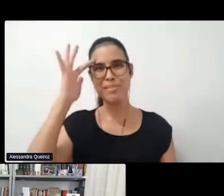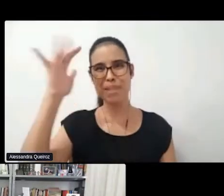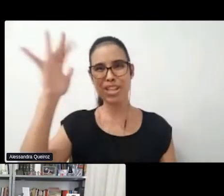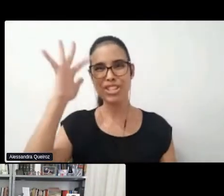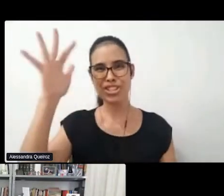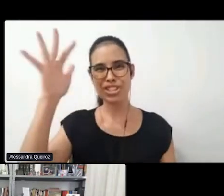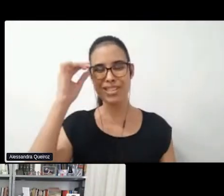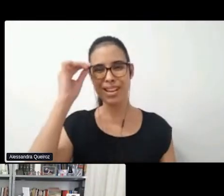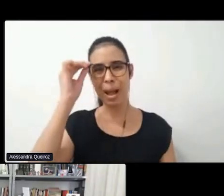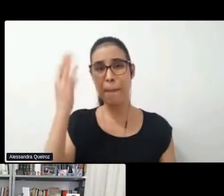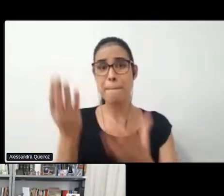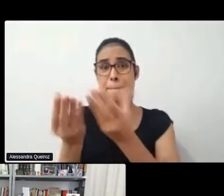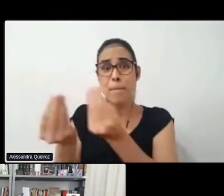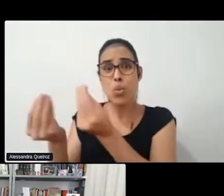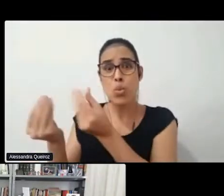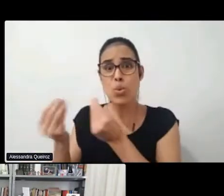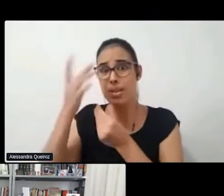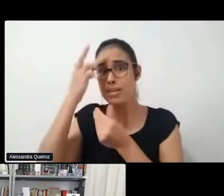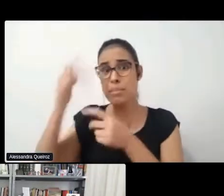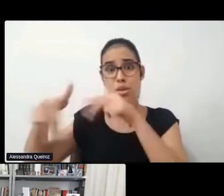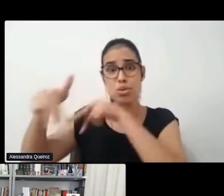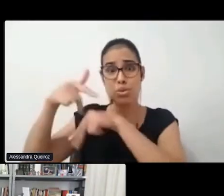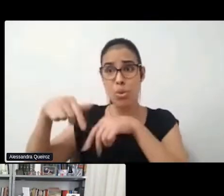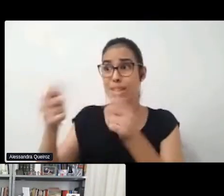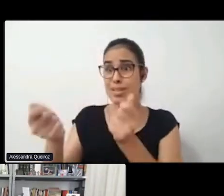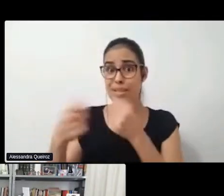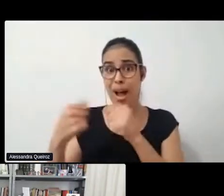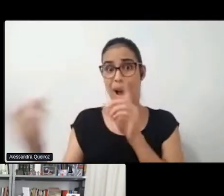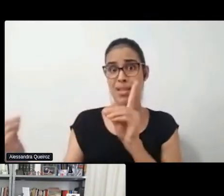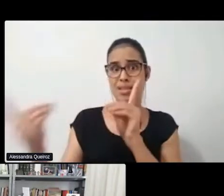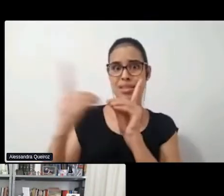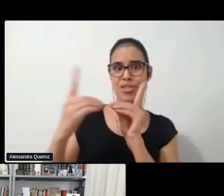de pessoas que podemos atingir. E é isso.